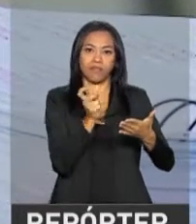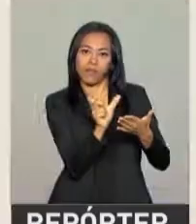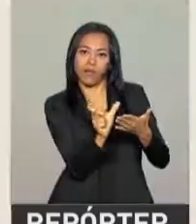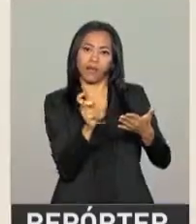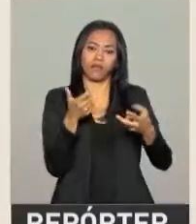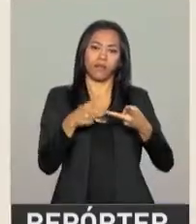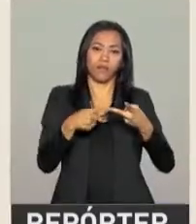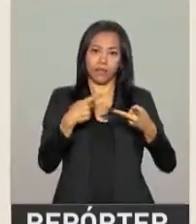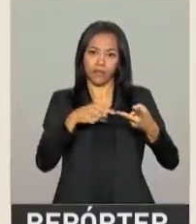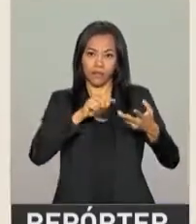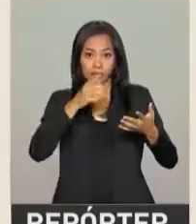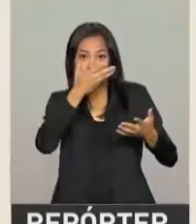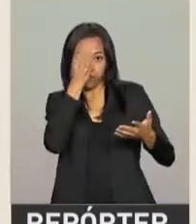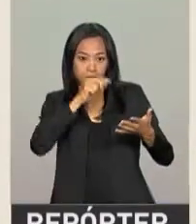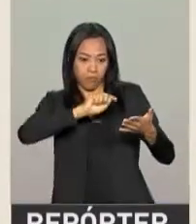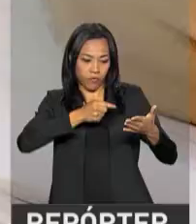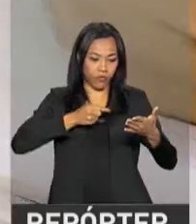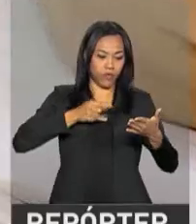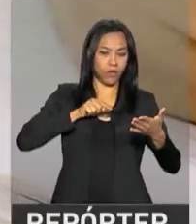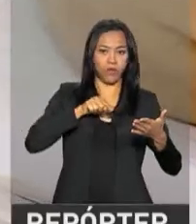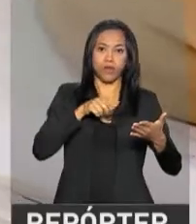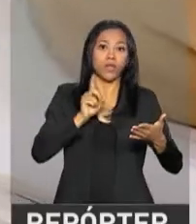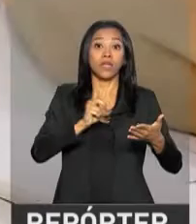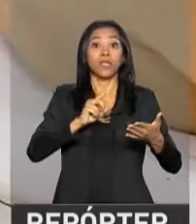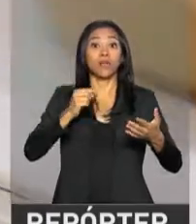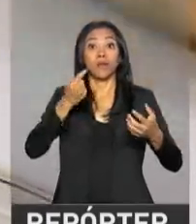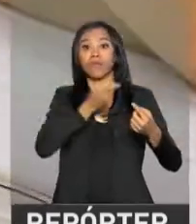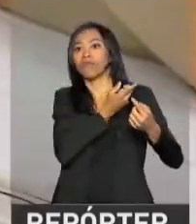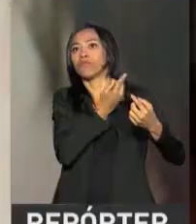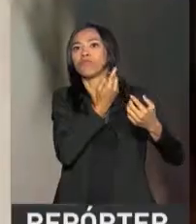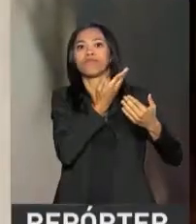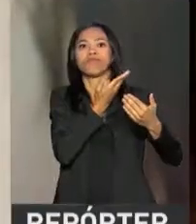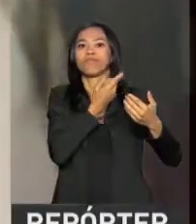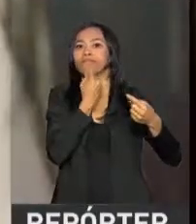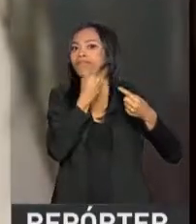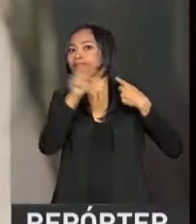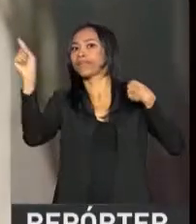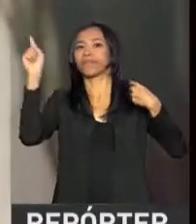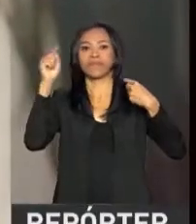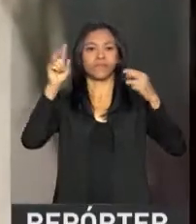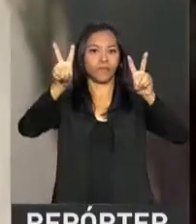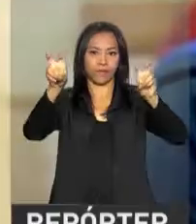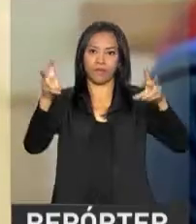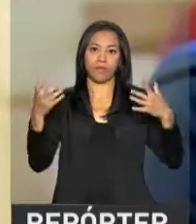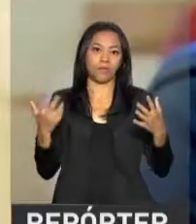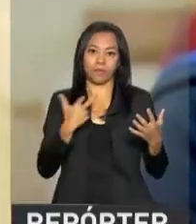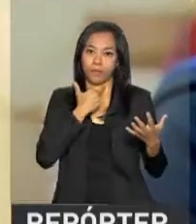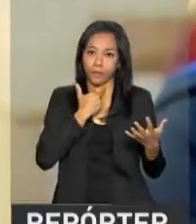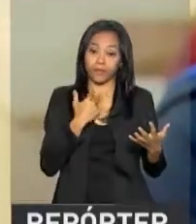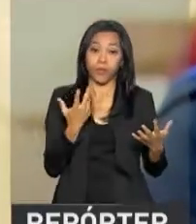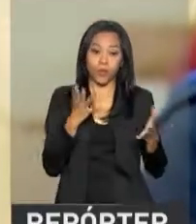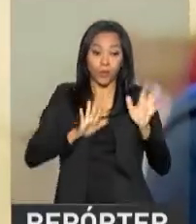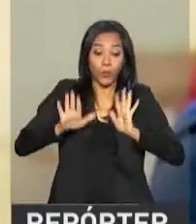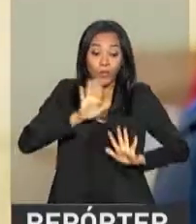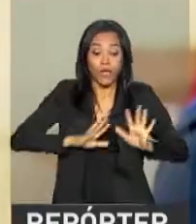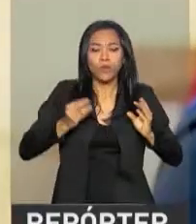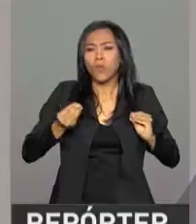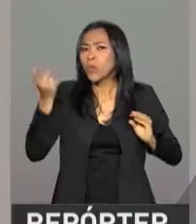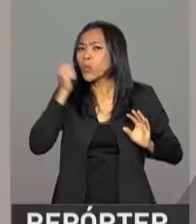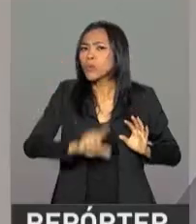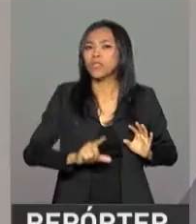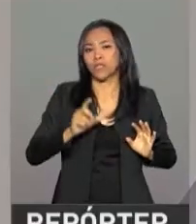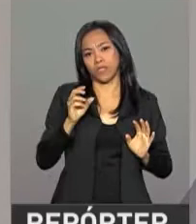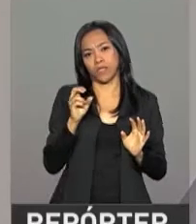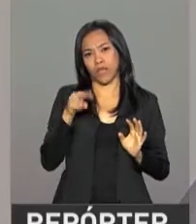pontuação e na concordância e nem fugir do tema proposto e mesmo com tantos cuidados como conseguir a nota máxima